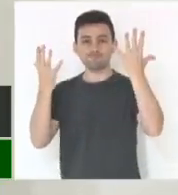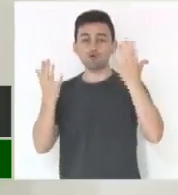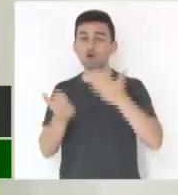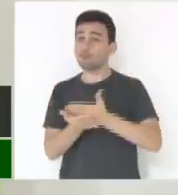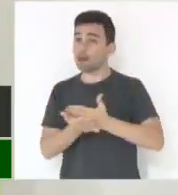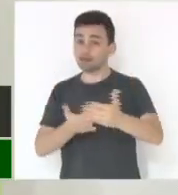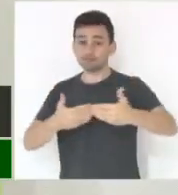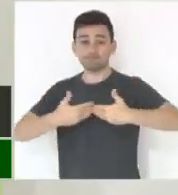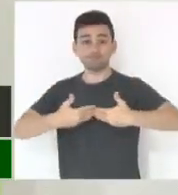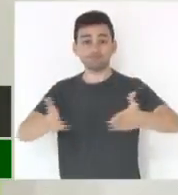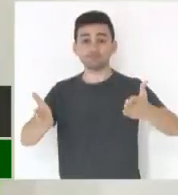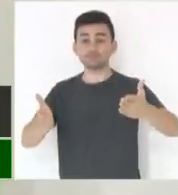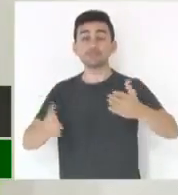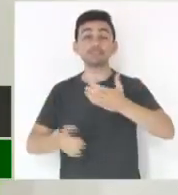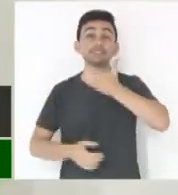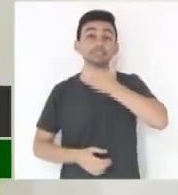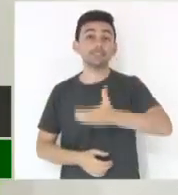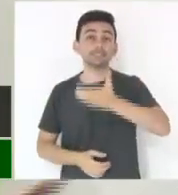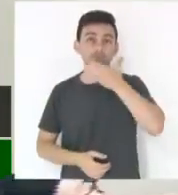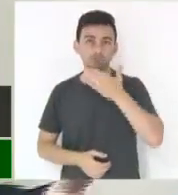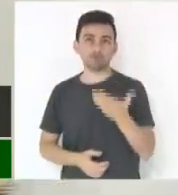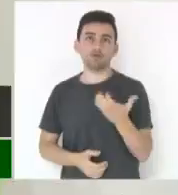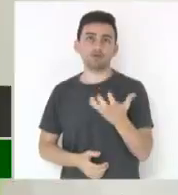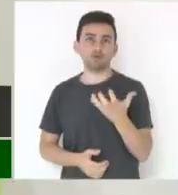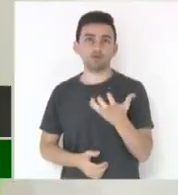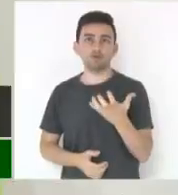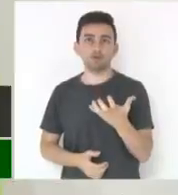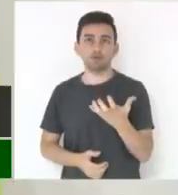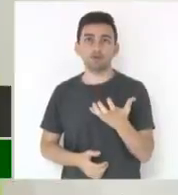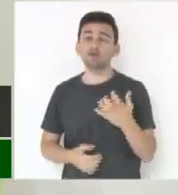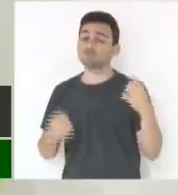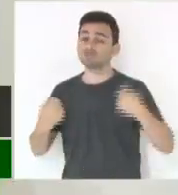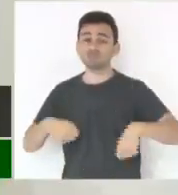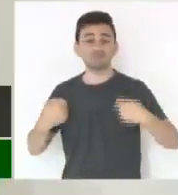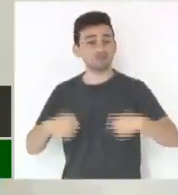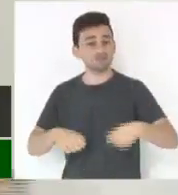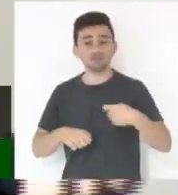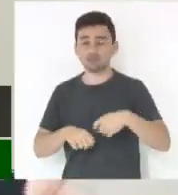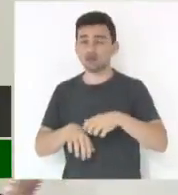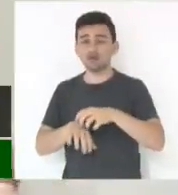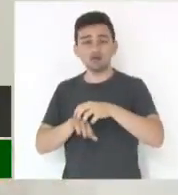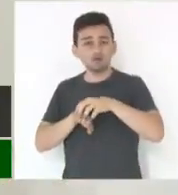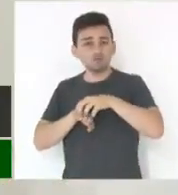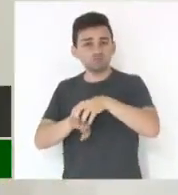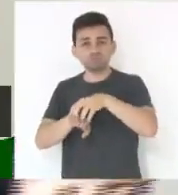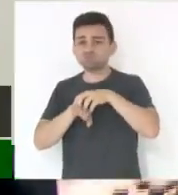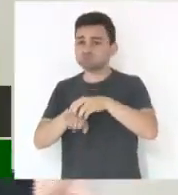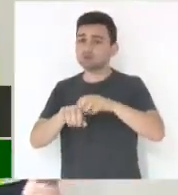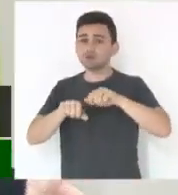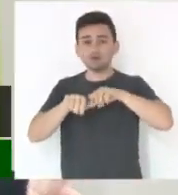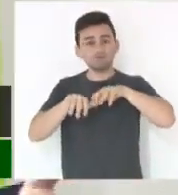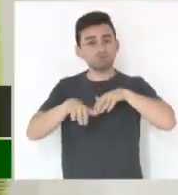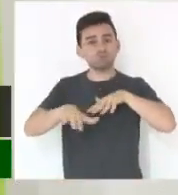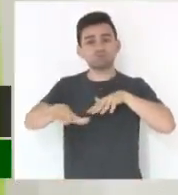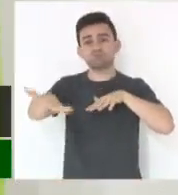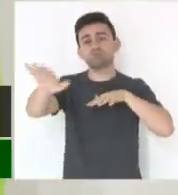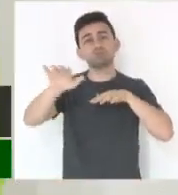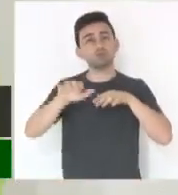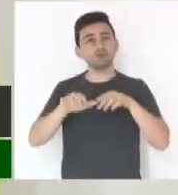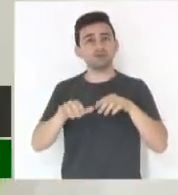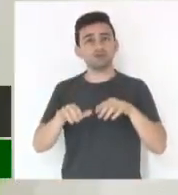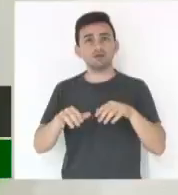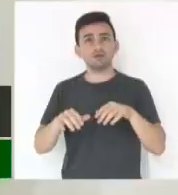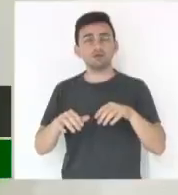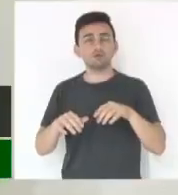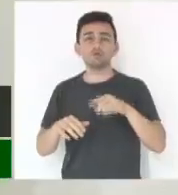inaugurado em dezembro e precisa de escoamento do trânsito. Não adianta fazer grandes eventos